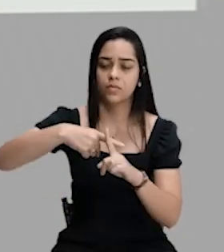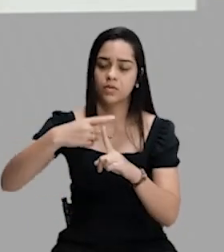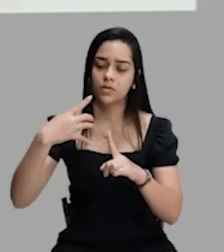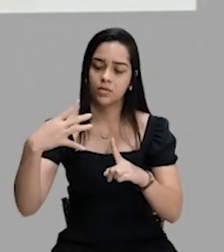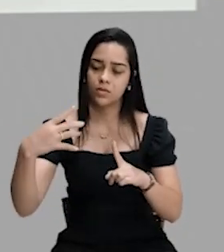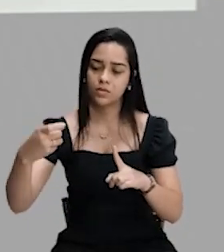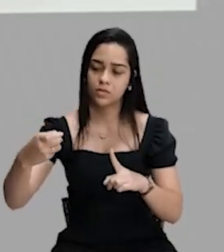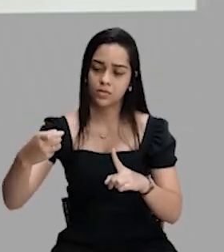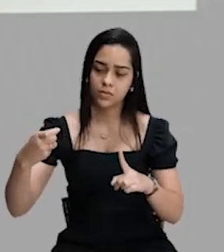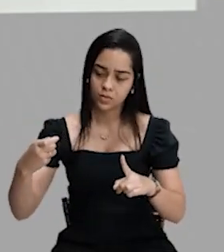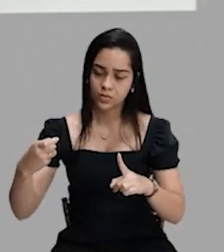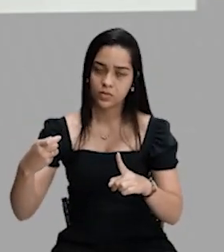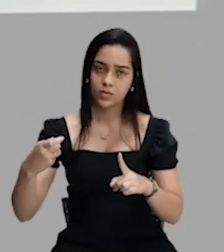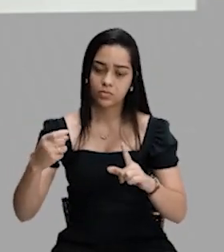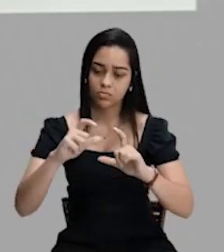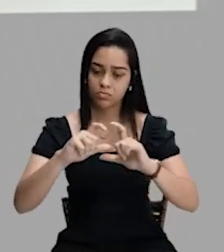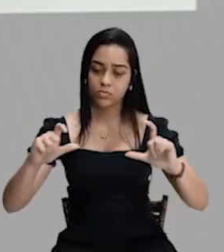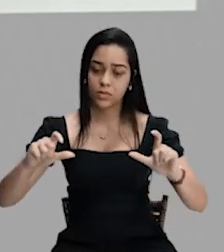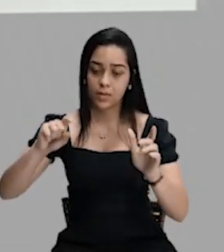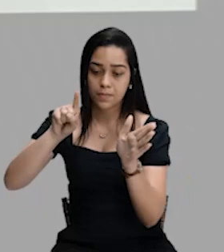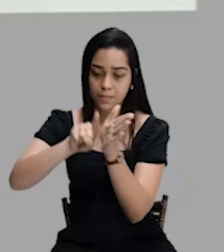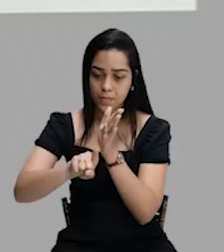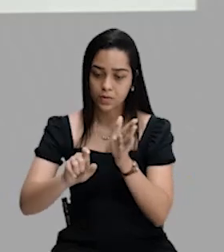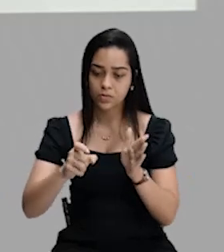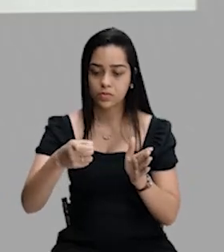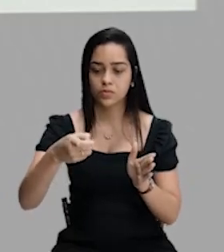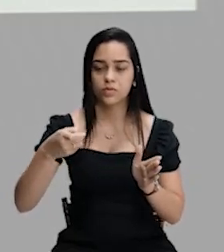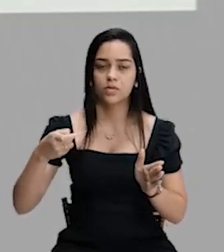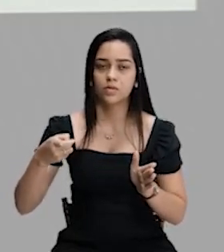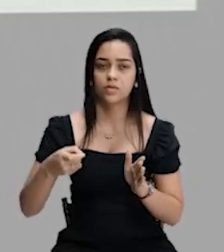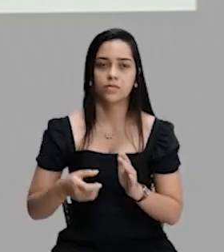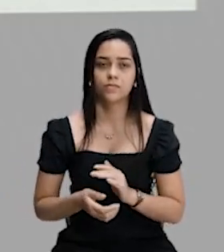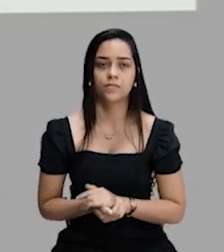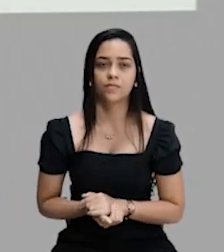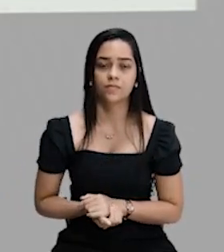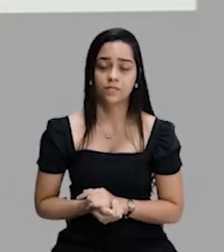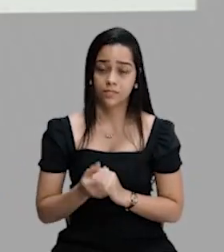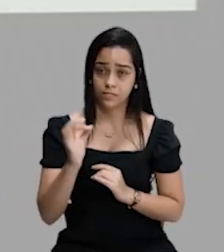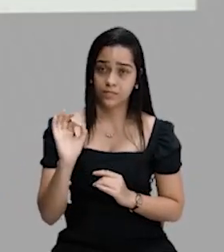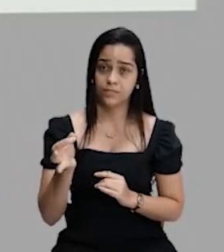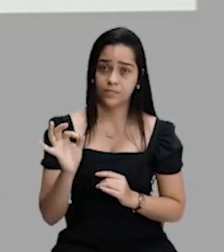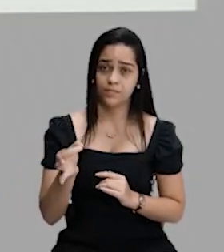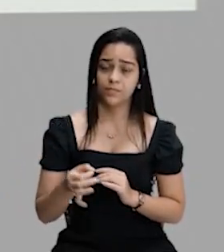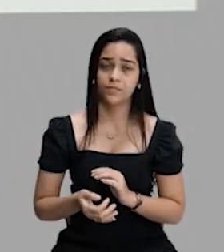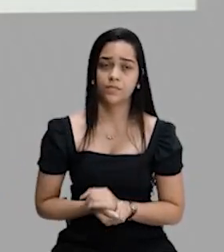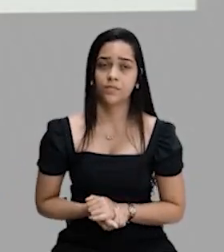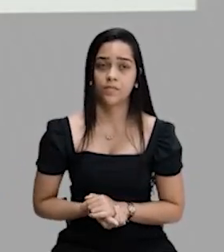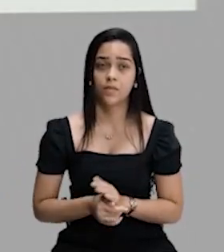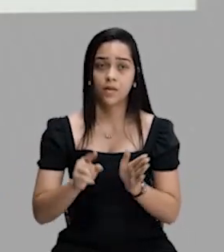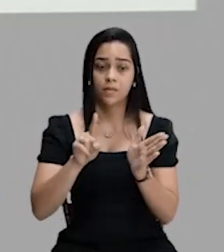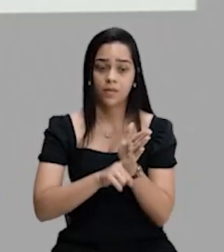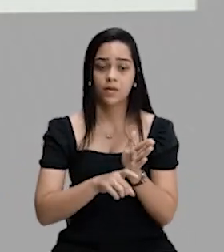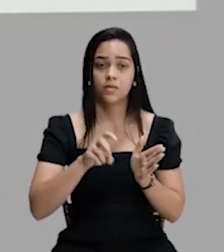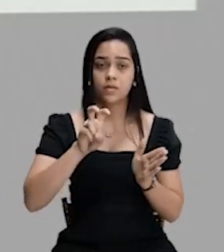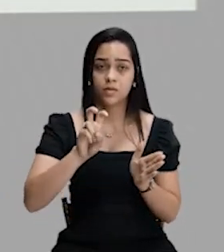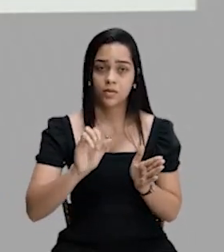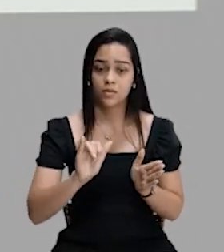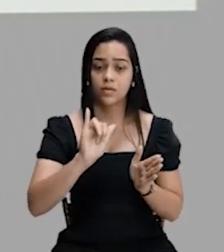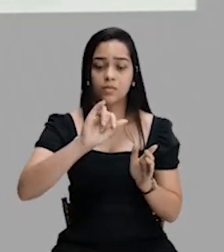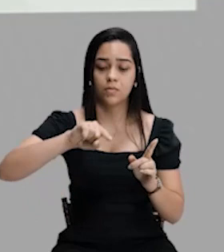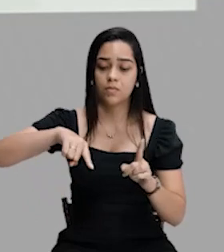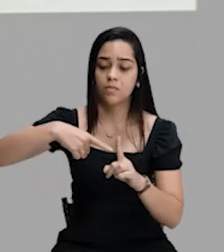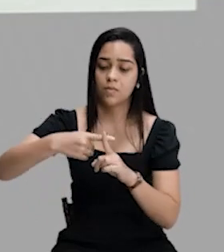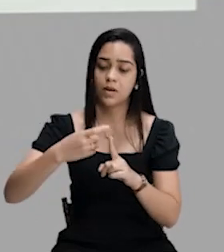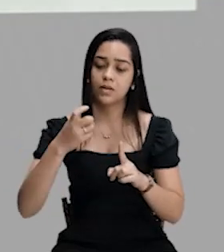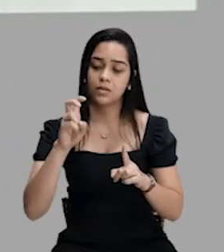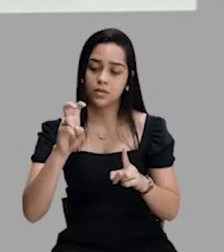x essa expressão dá menos x certo -5 Y com